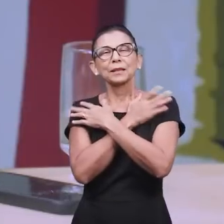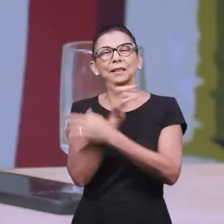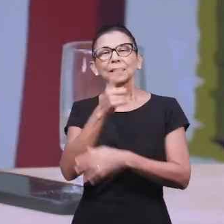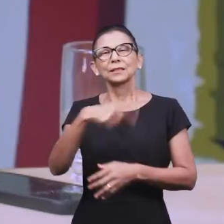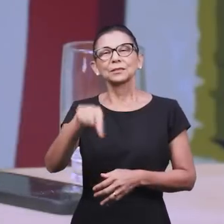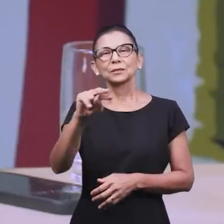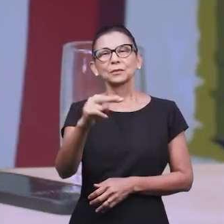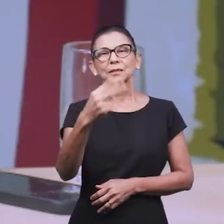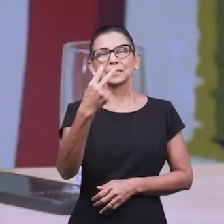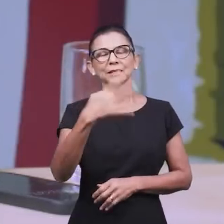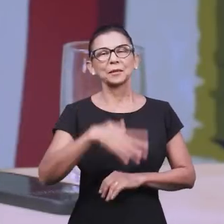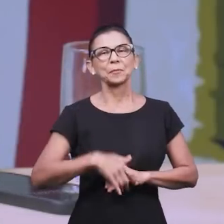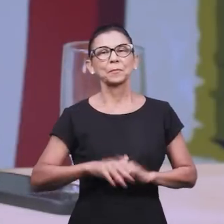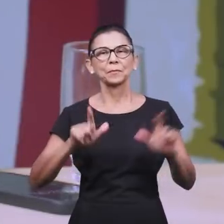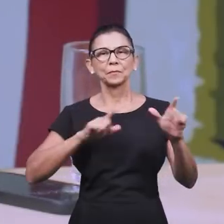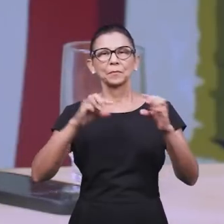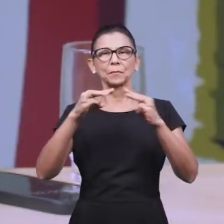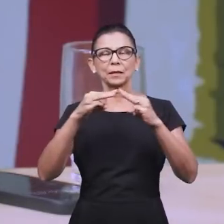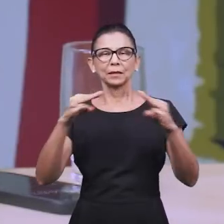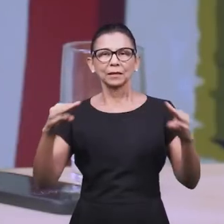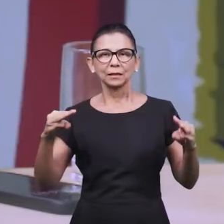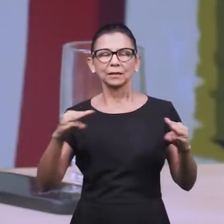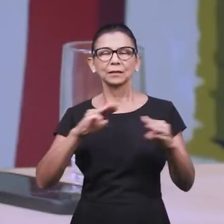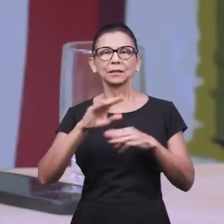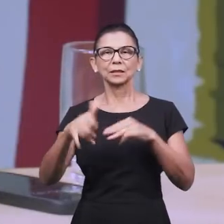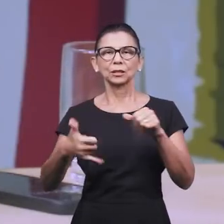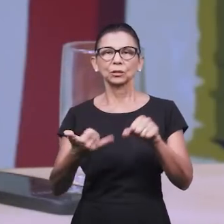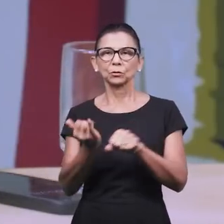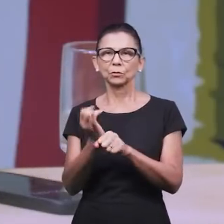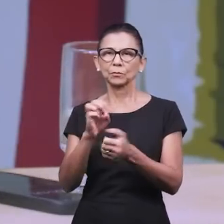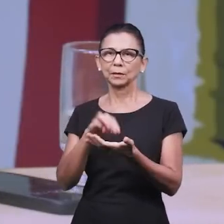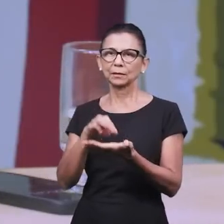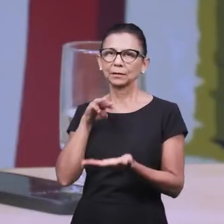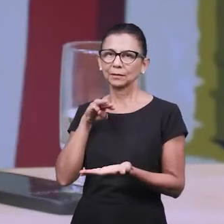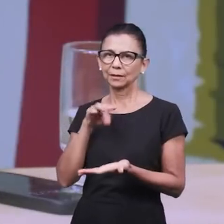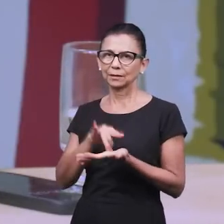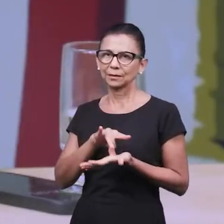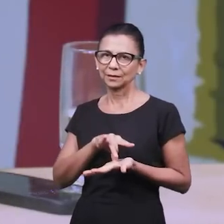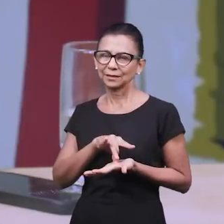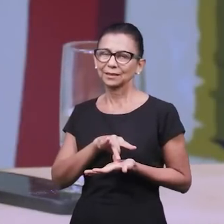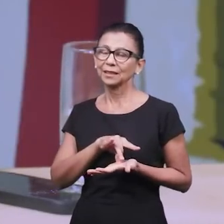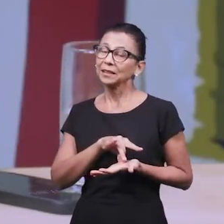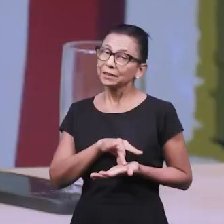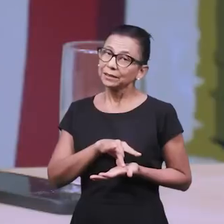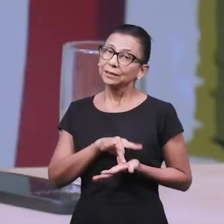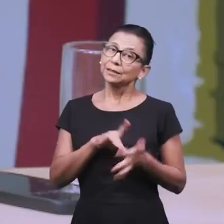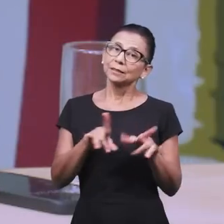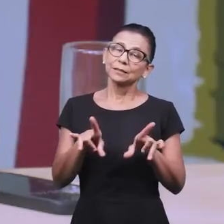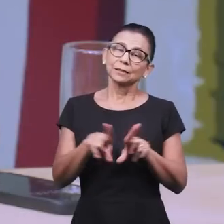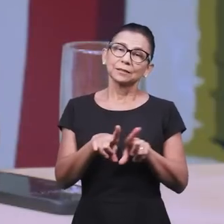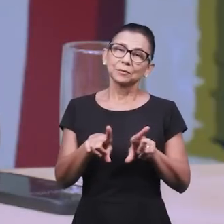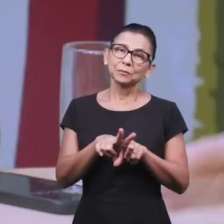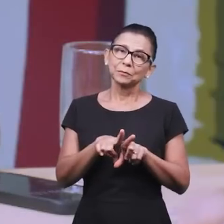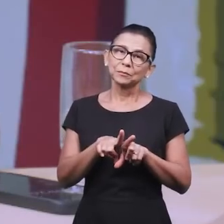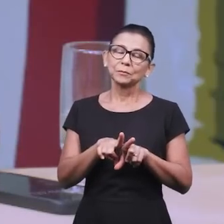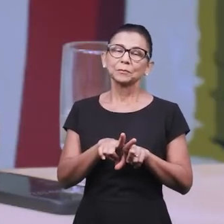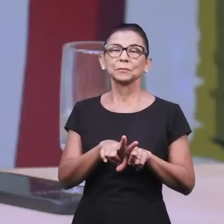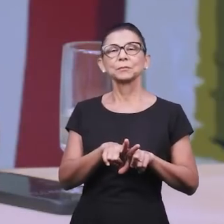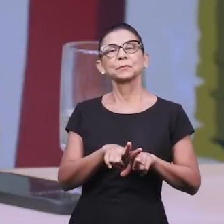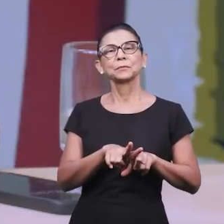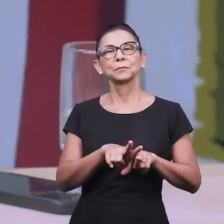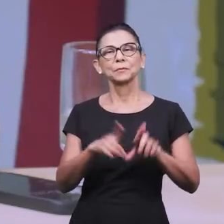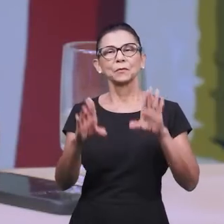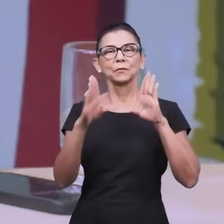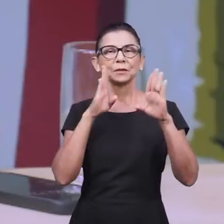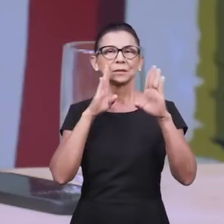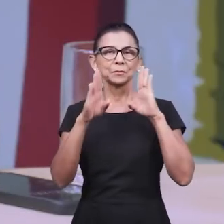aqueles que nos assistem pela TV Manaim, pelo canal da Igreja Cristã Maranata no YouTube, ou você que nos assiste pela